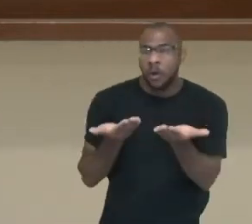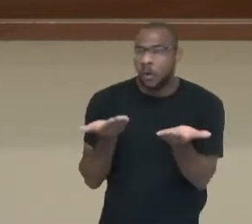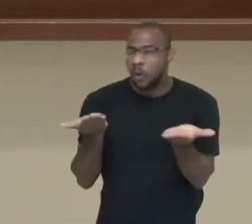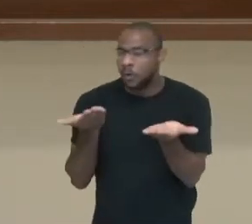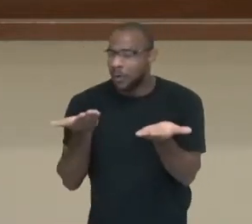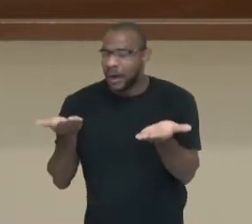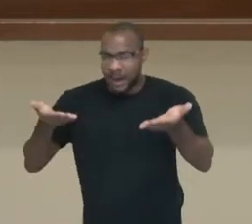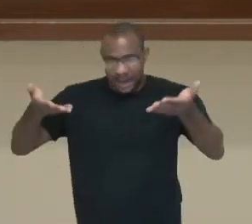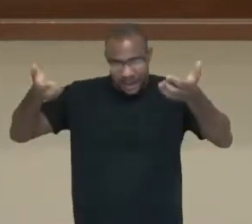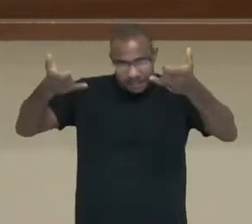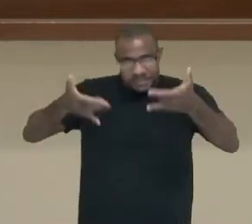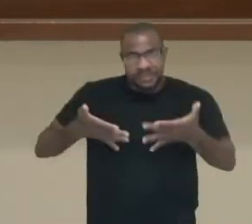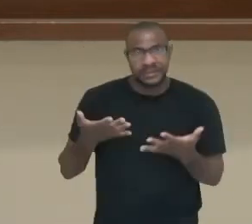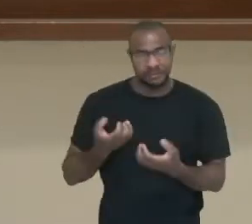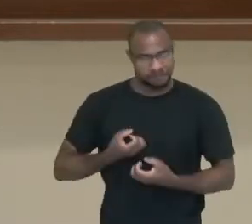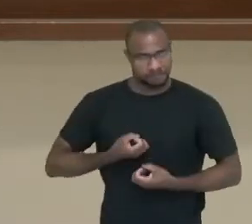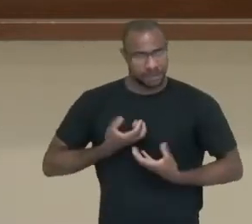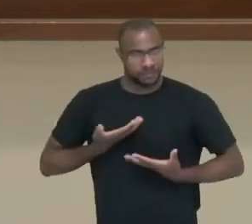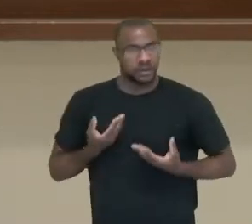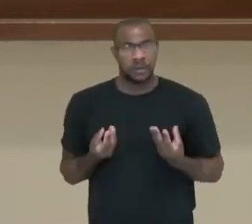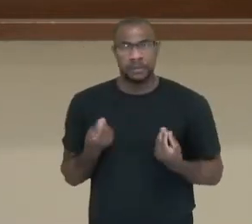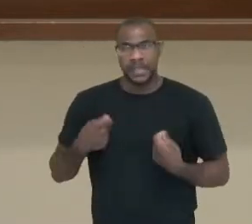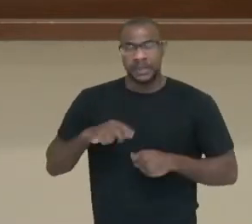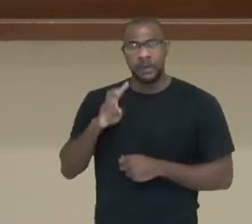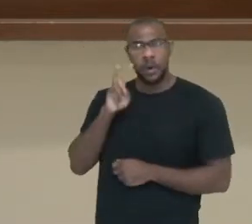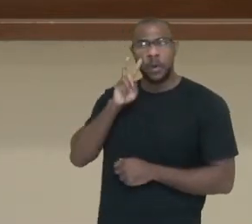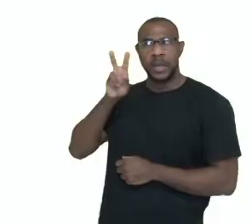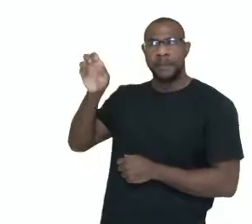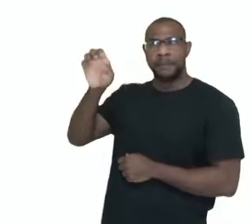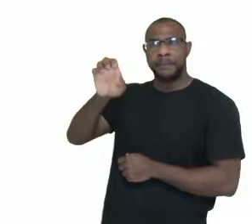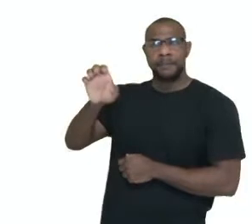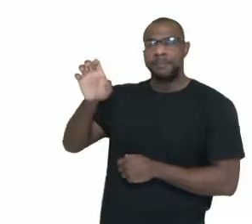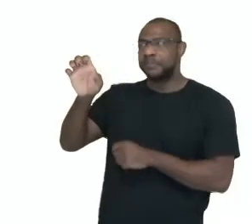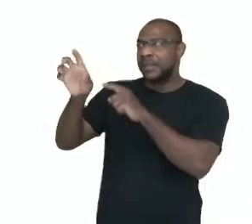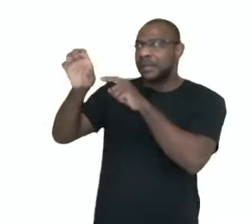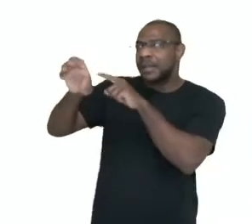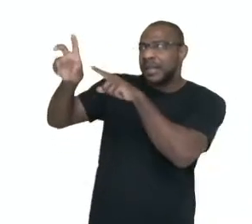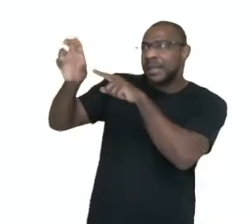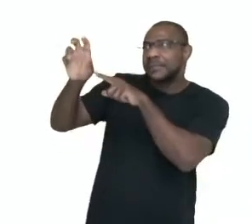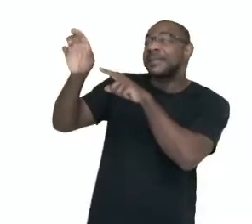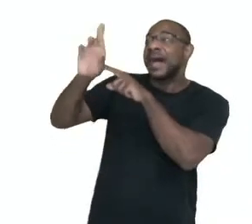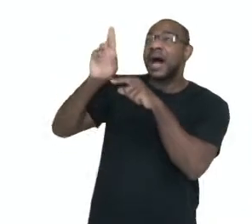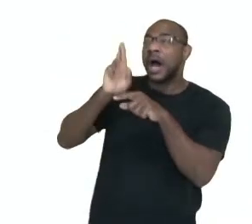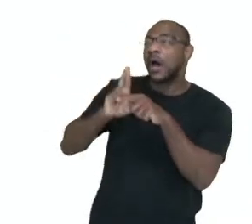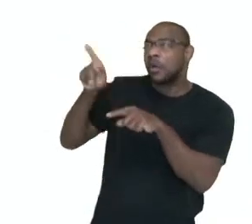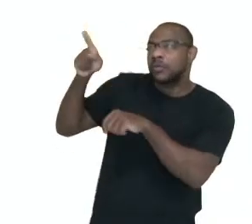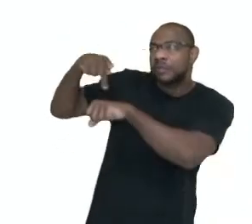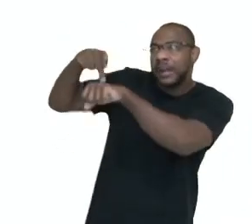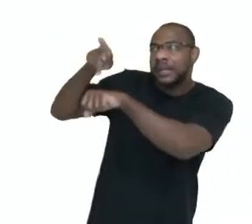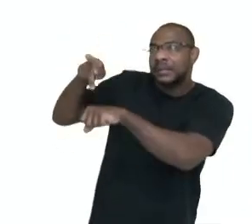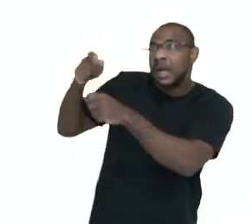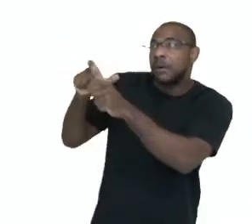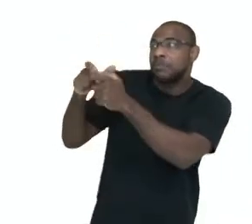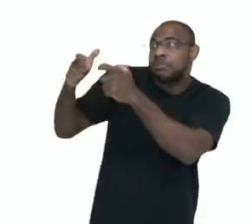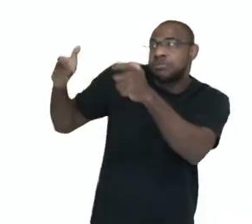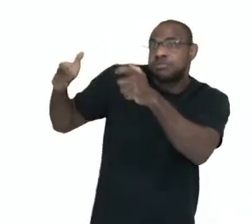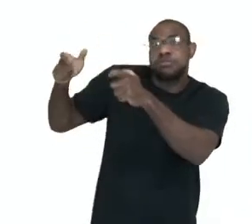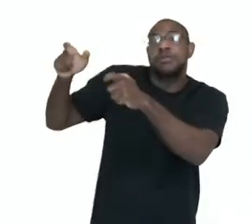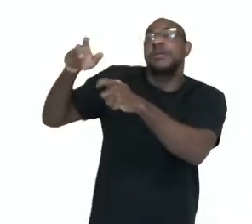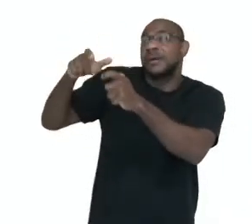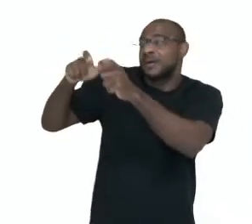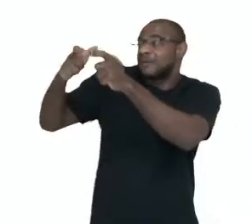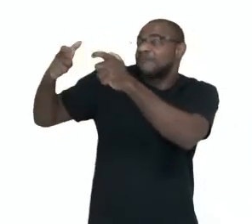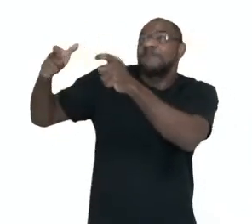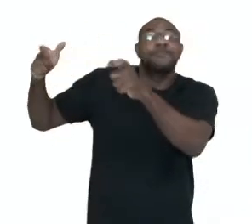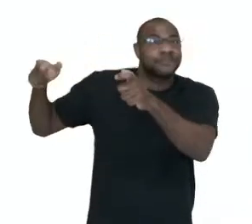perspectiva, claro que devemos olhar para a Rússia com uma noção de que a Rússia é um grandioso país. É o maior país